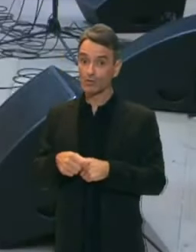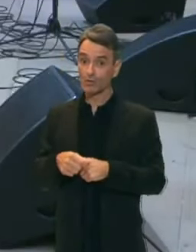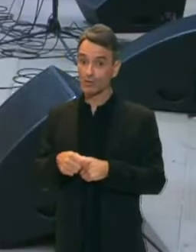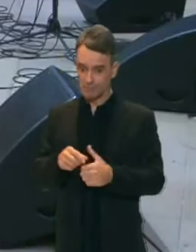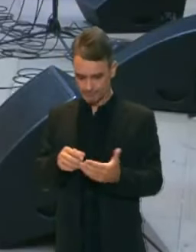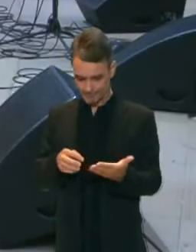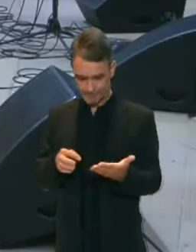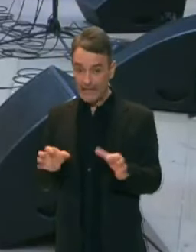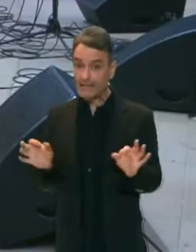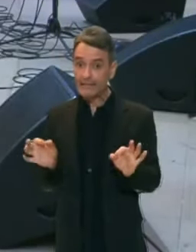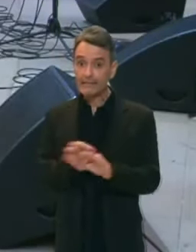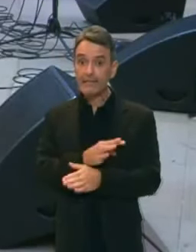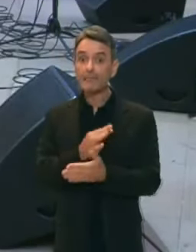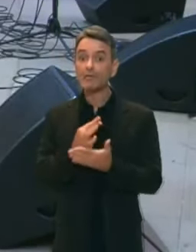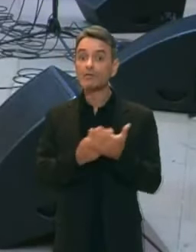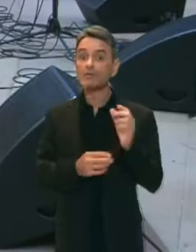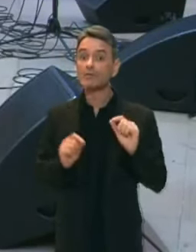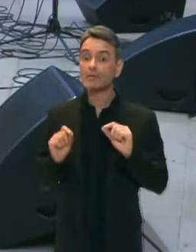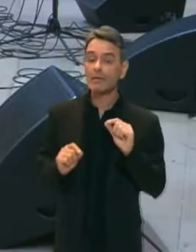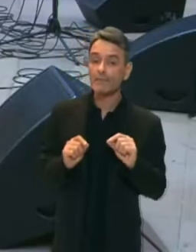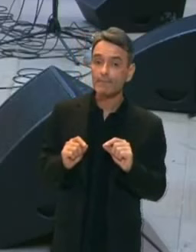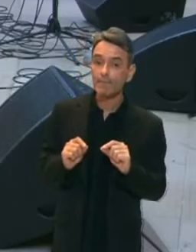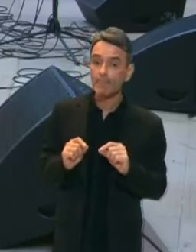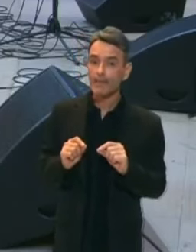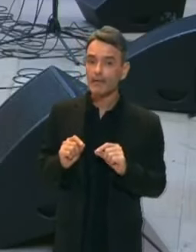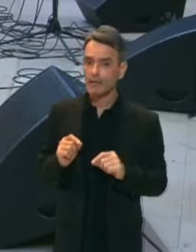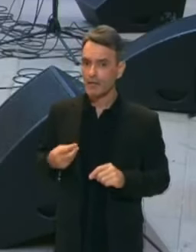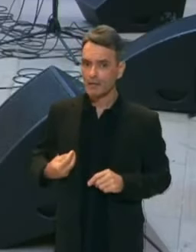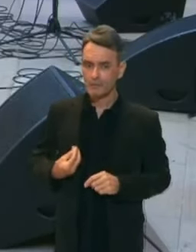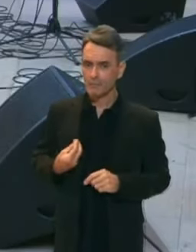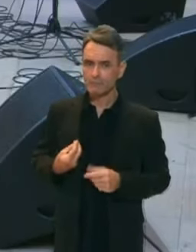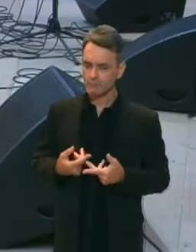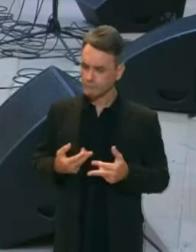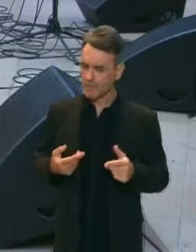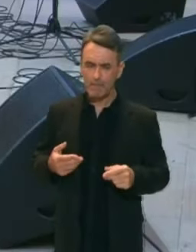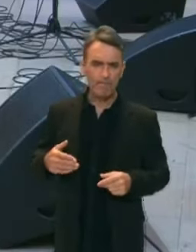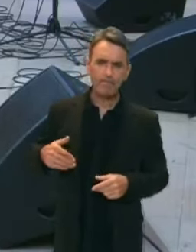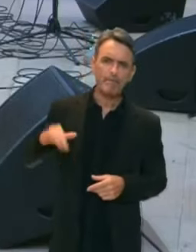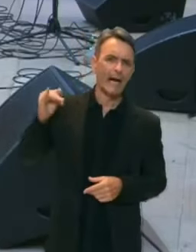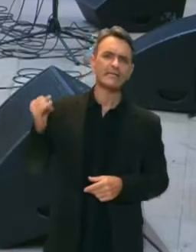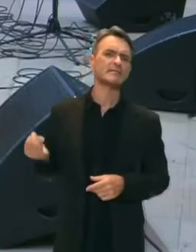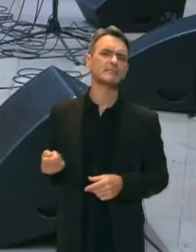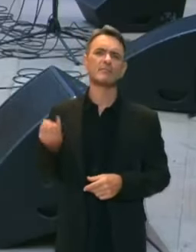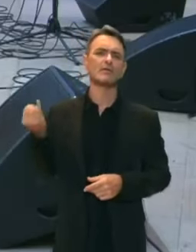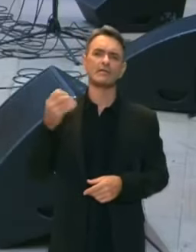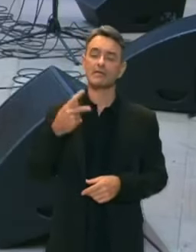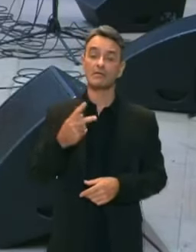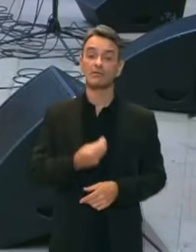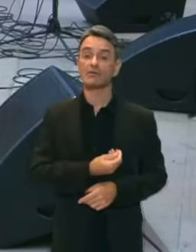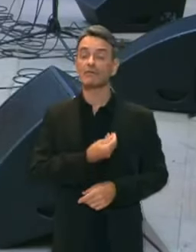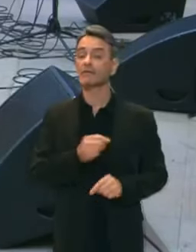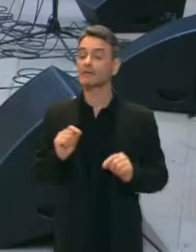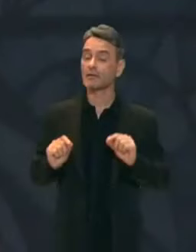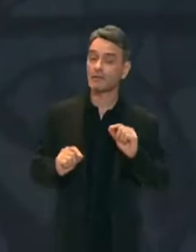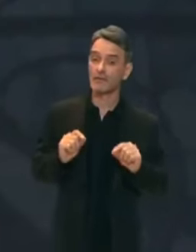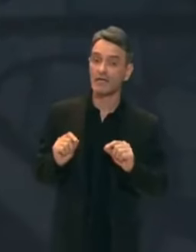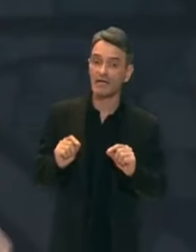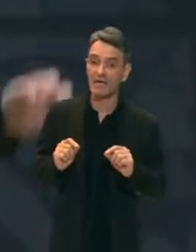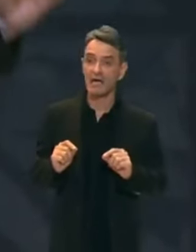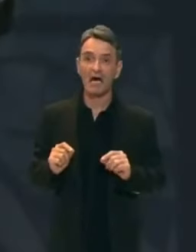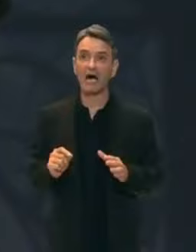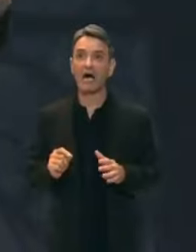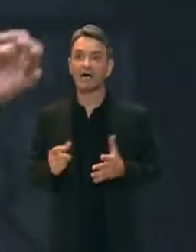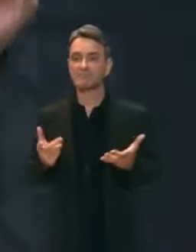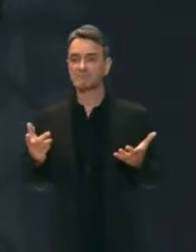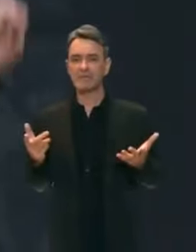da sua vida, o ponto mais alto que você pode chegar não é conquistar milhões.